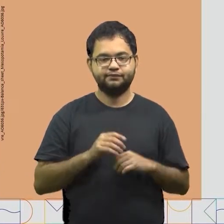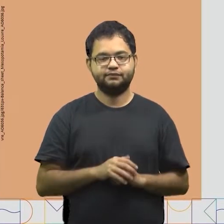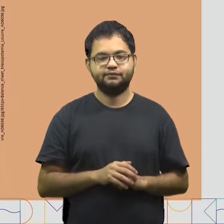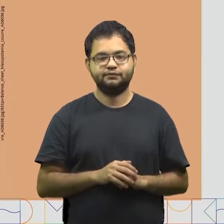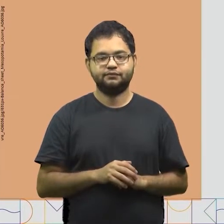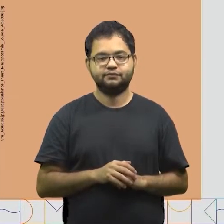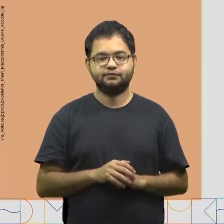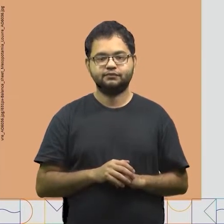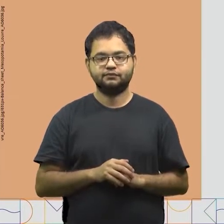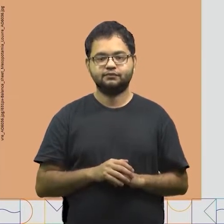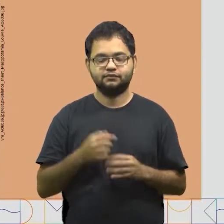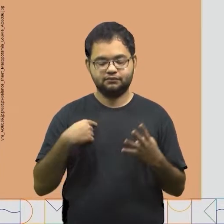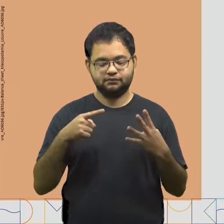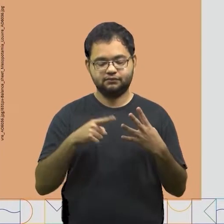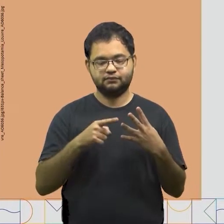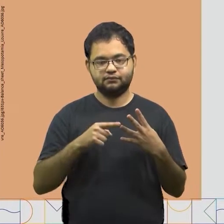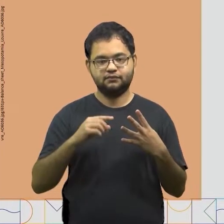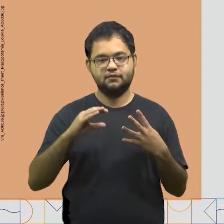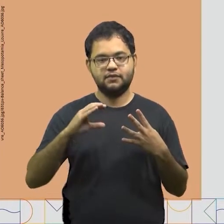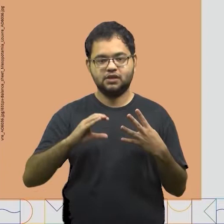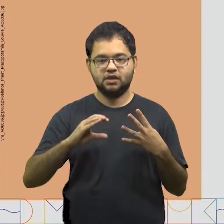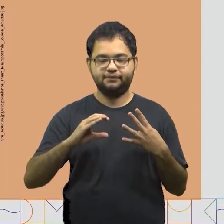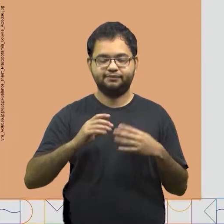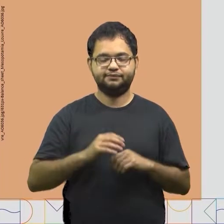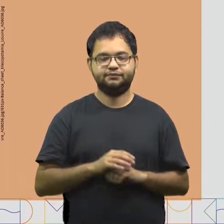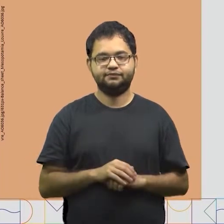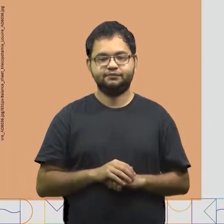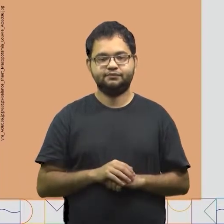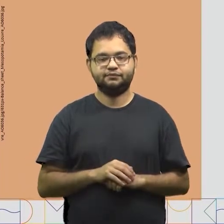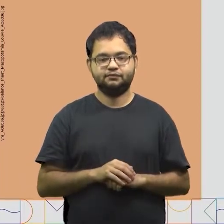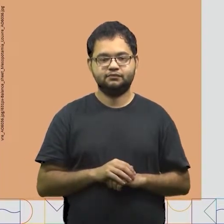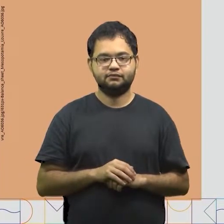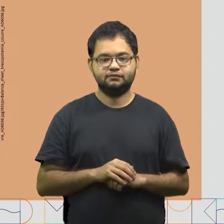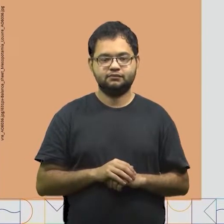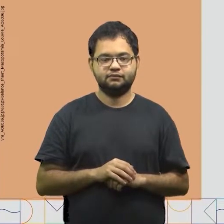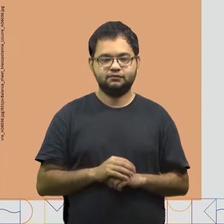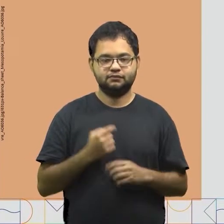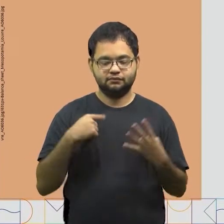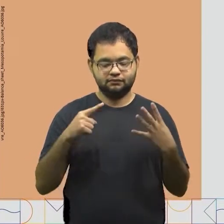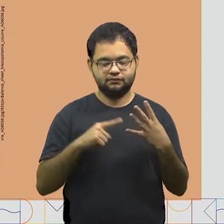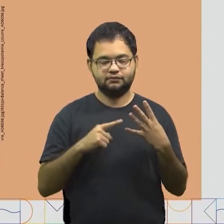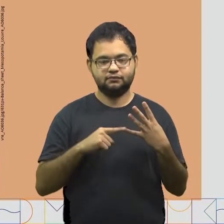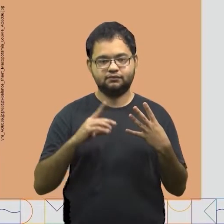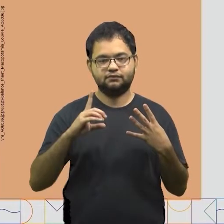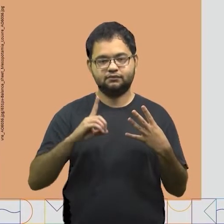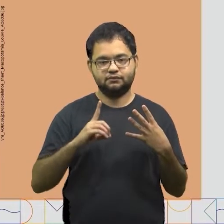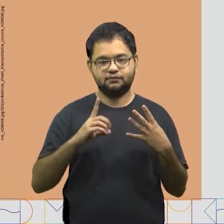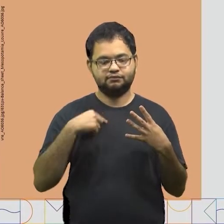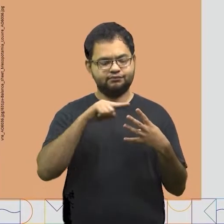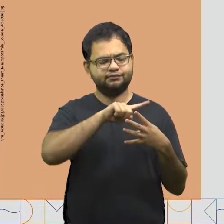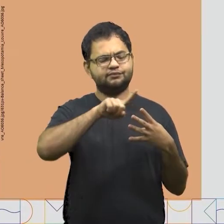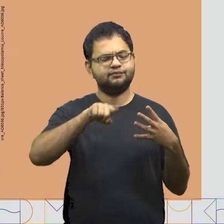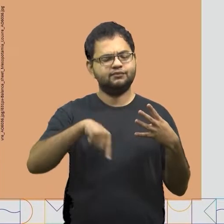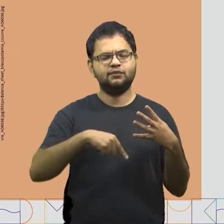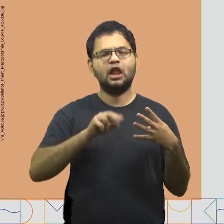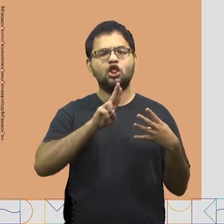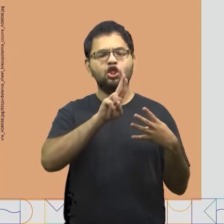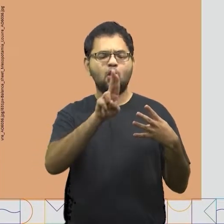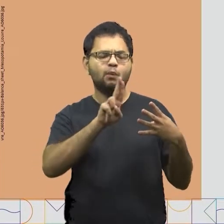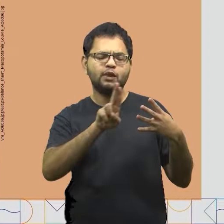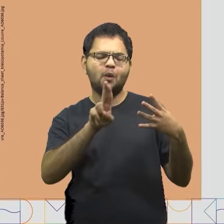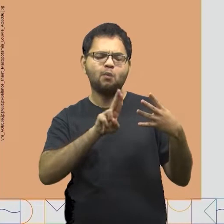hieroglífica alternativas e escrita cuneiforme Alternativa de